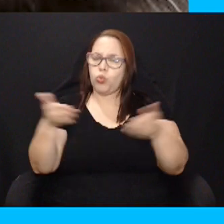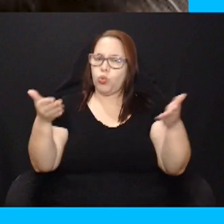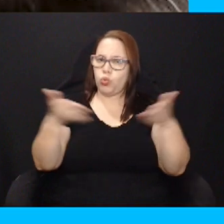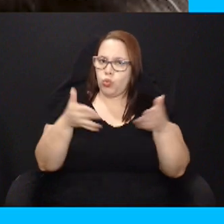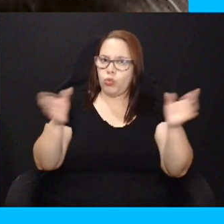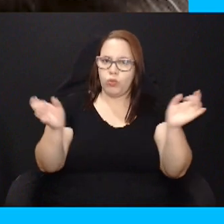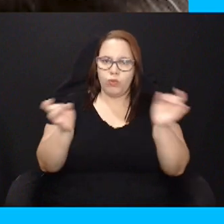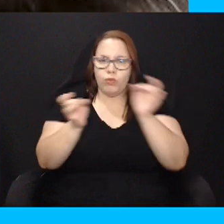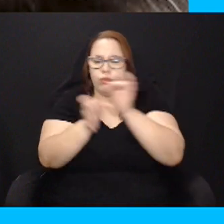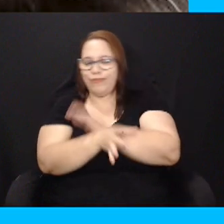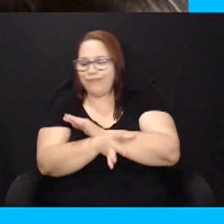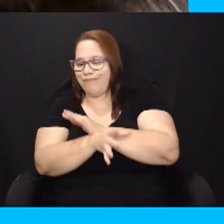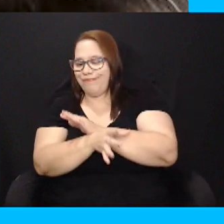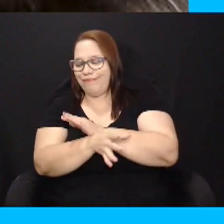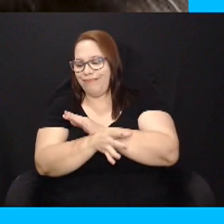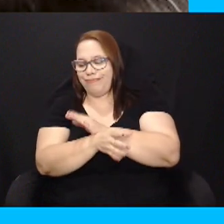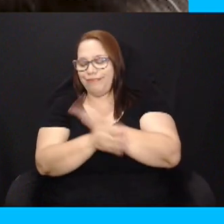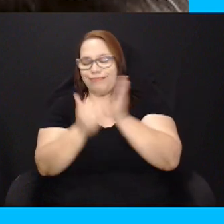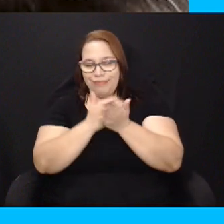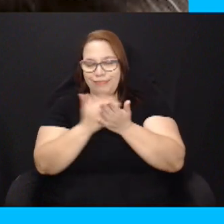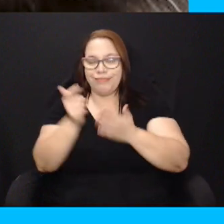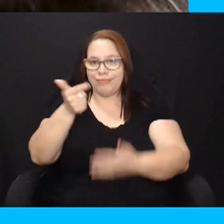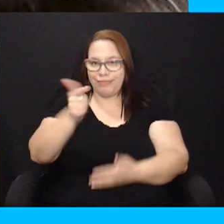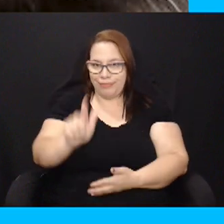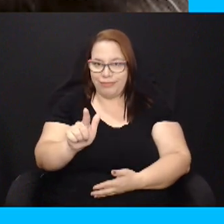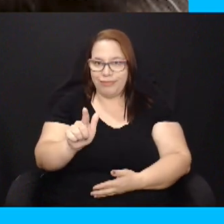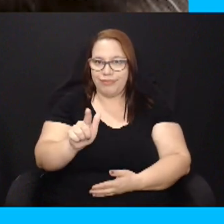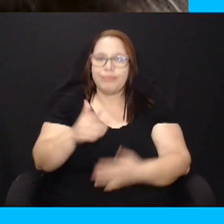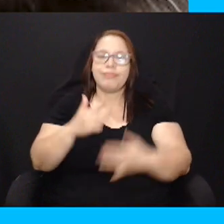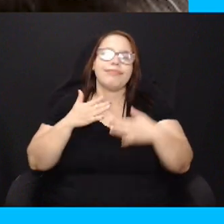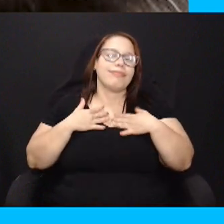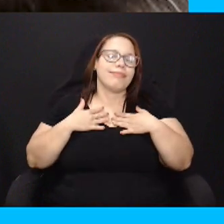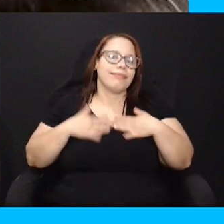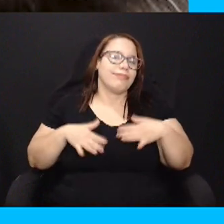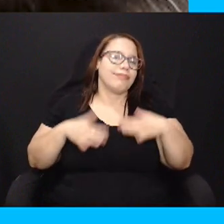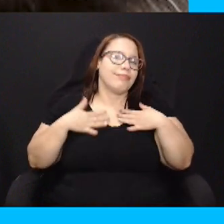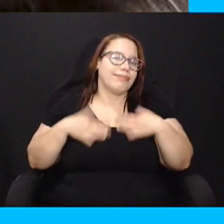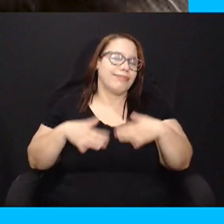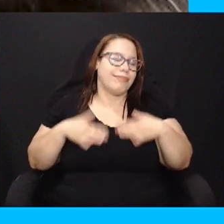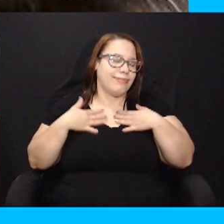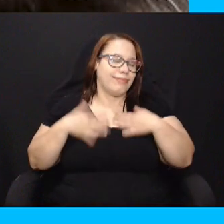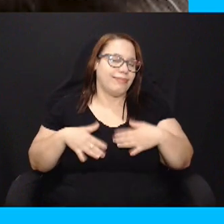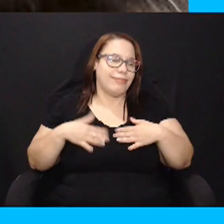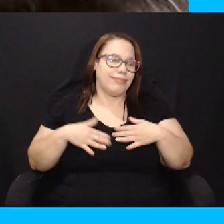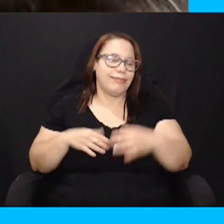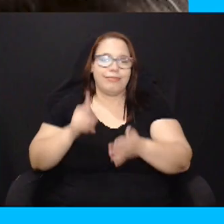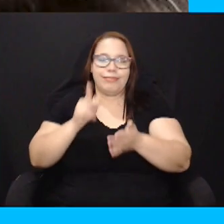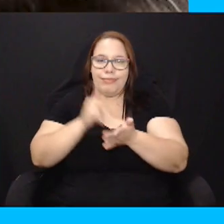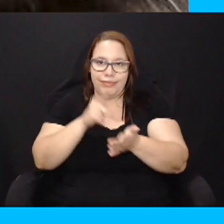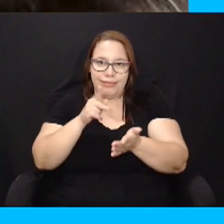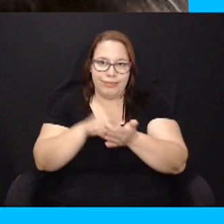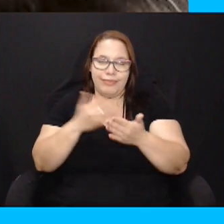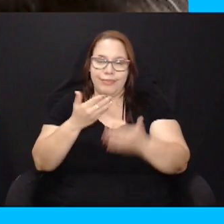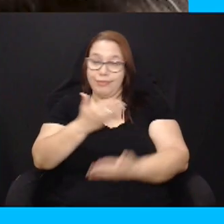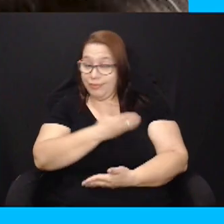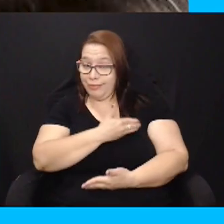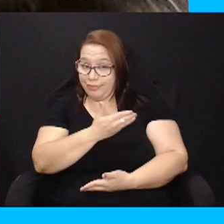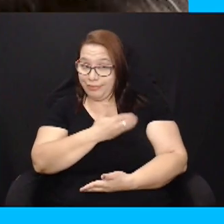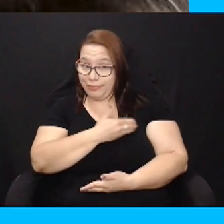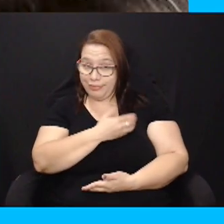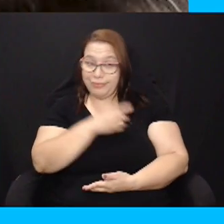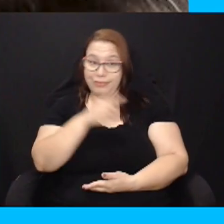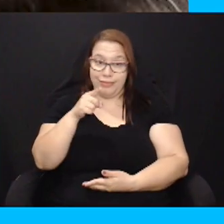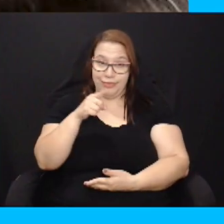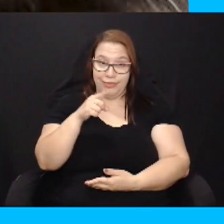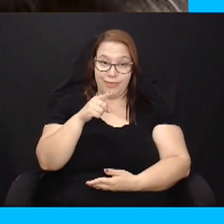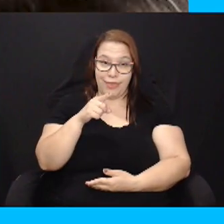prontinho para recomeçar a vida. Tranquilo, carinhoso, um verdadeiro companheiro. Ele é FeLV